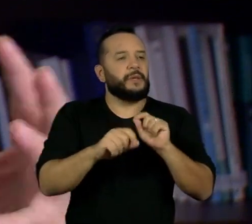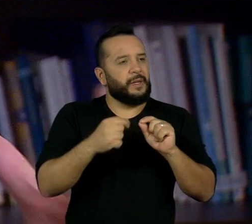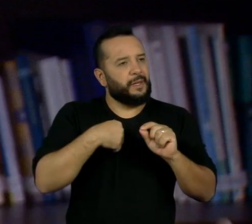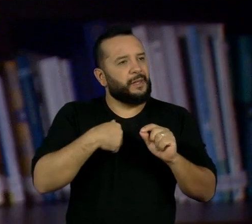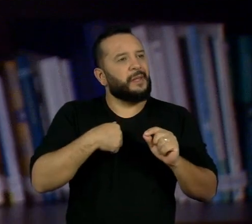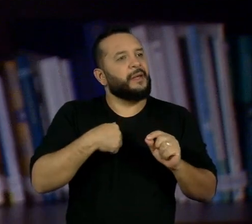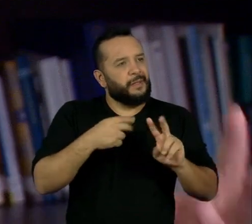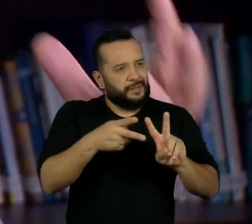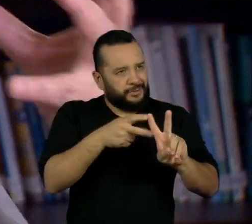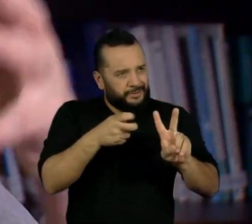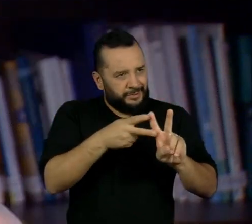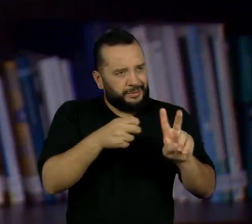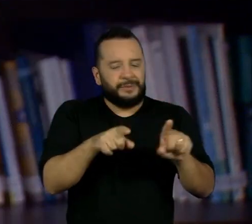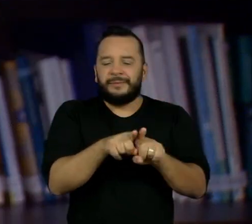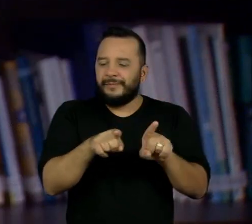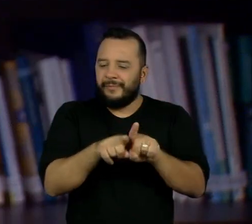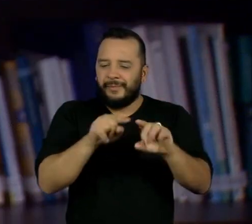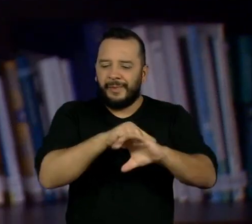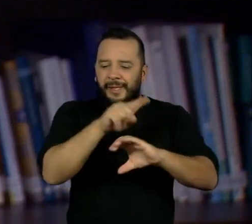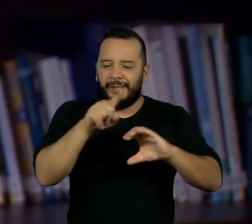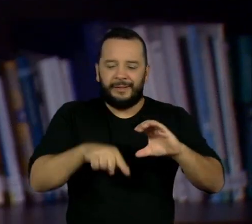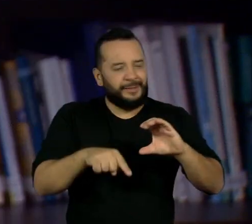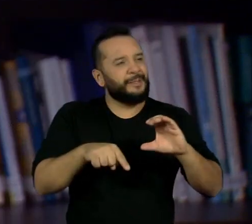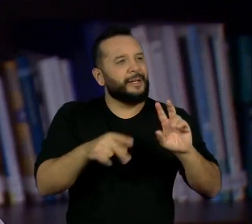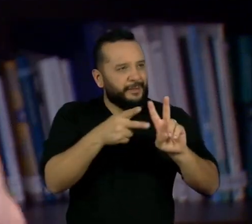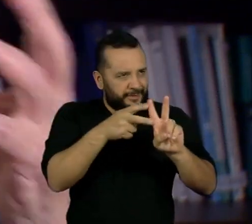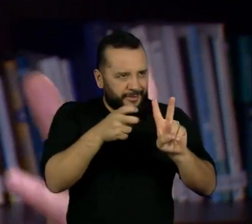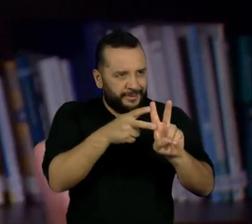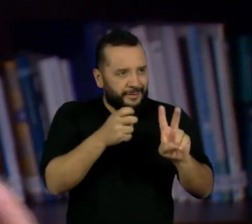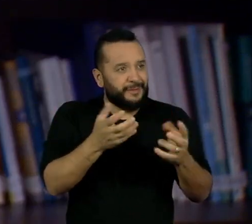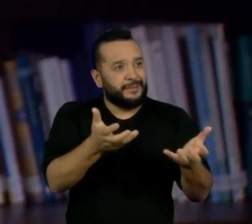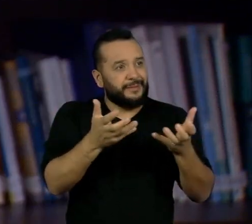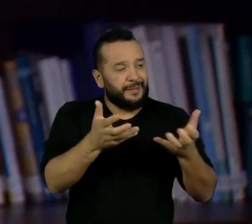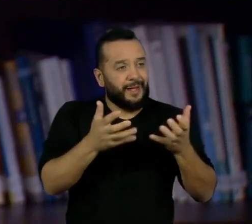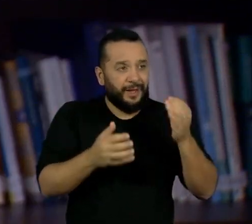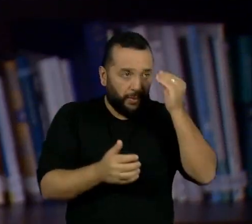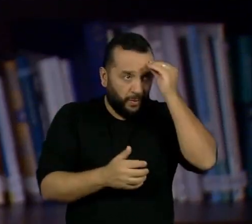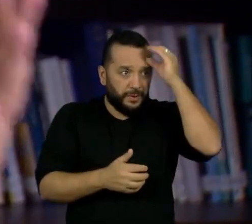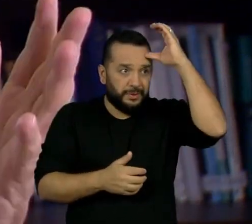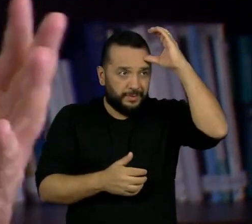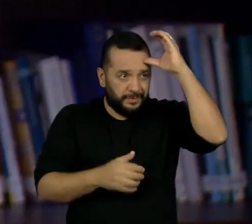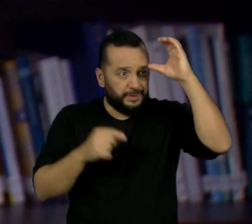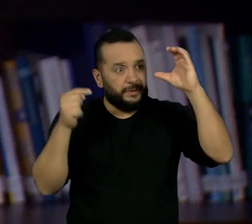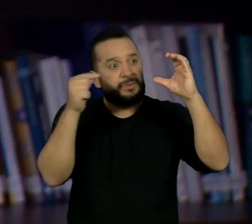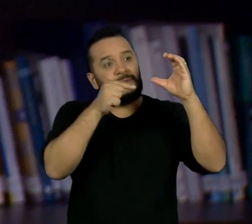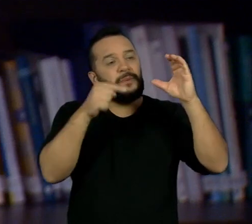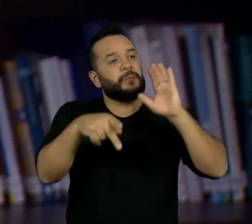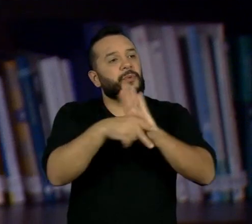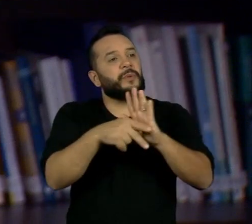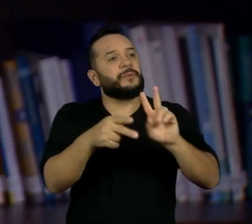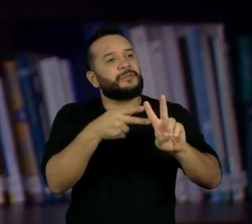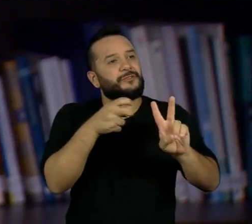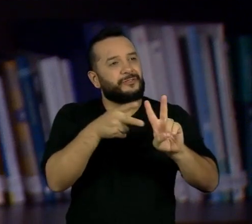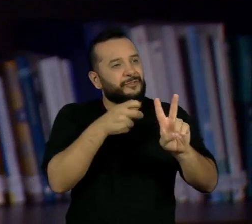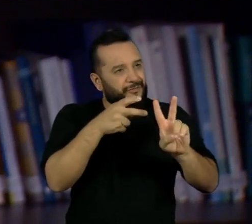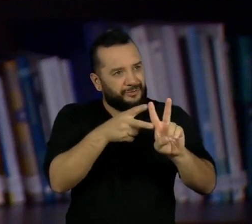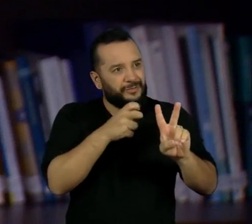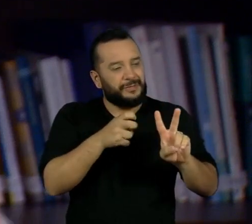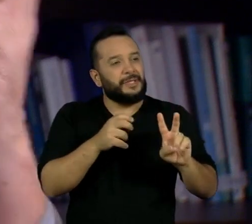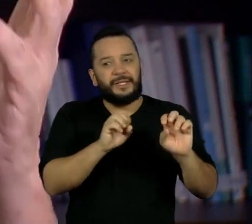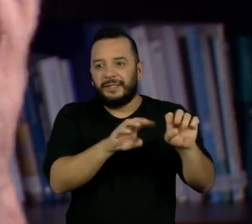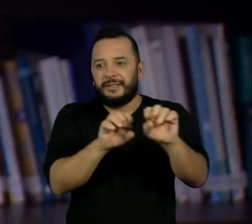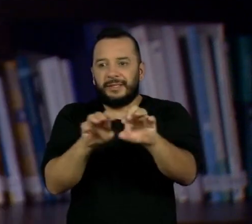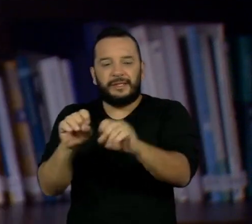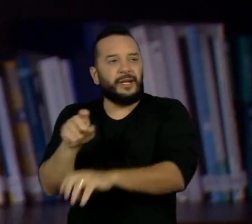porque nós queremos trazer também o conhecimento indígena para a formação desses estudantes. Então esse é o desafio que eu coloquei aqui,